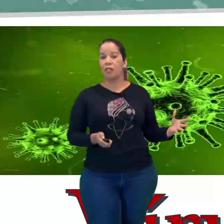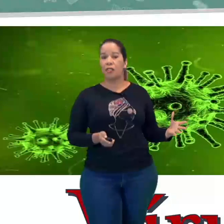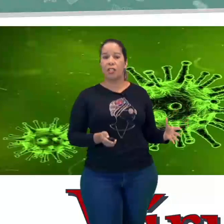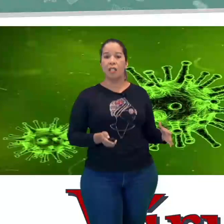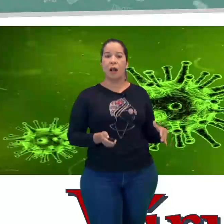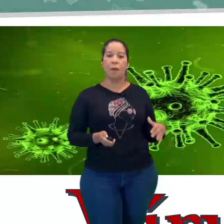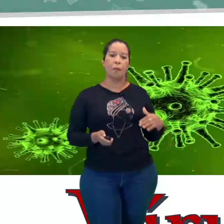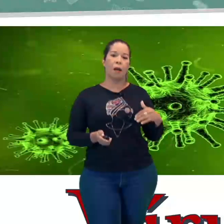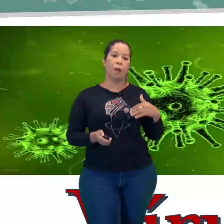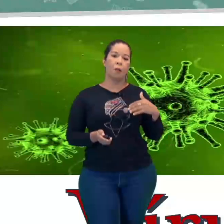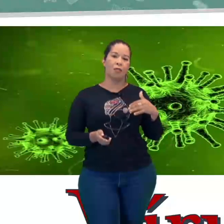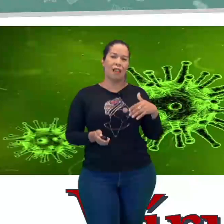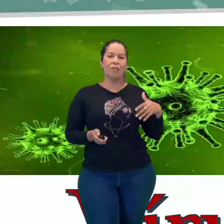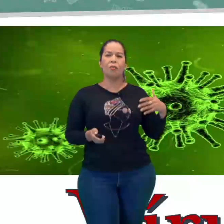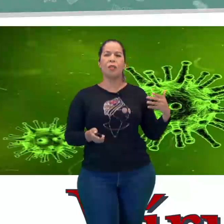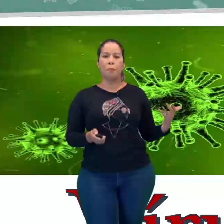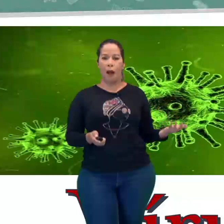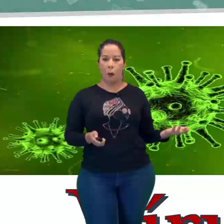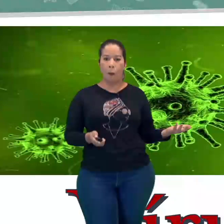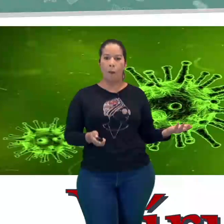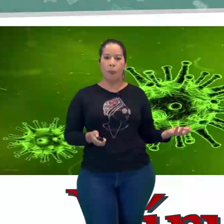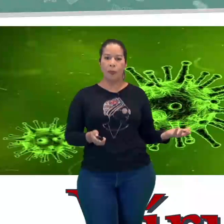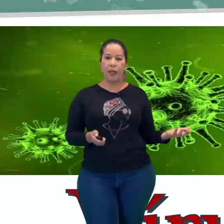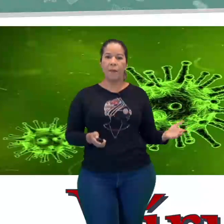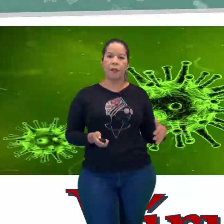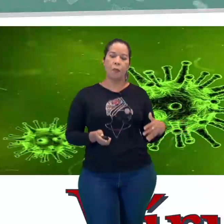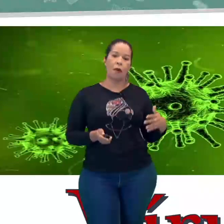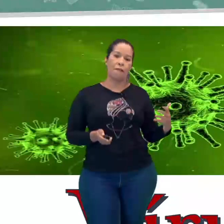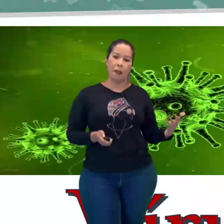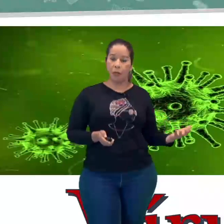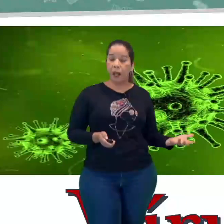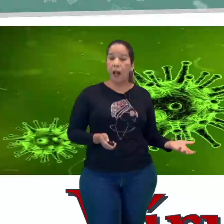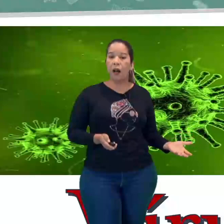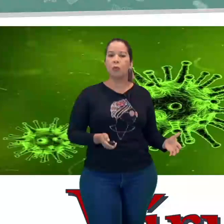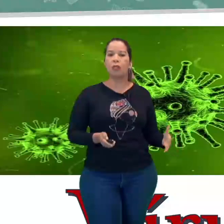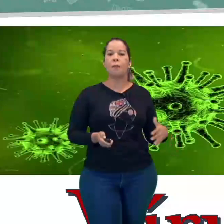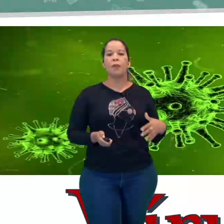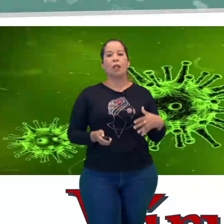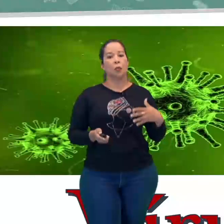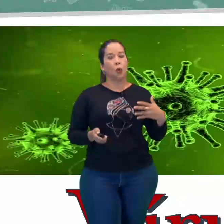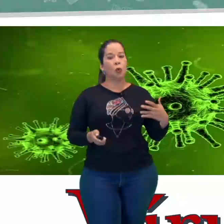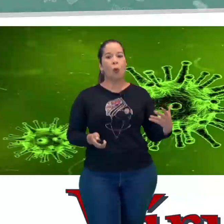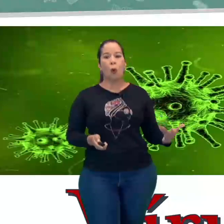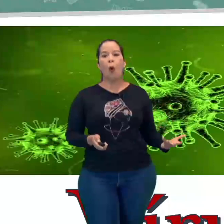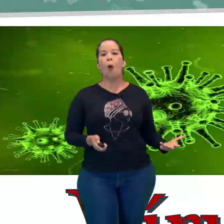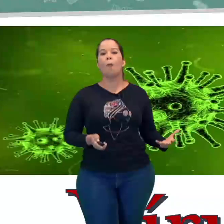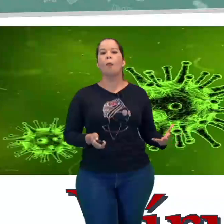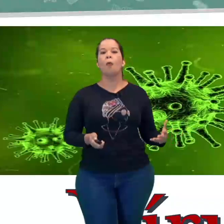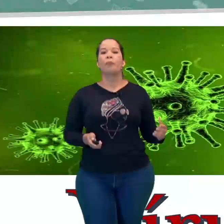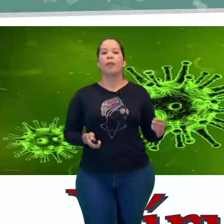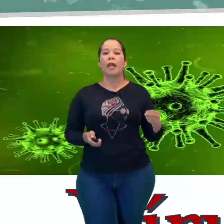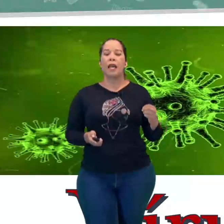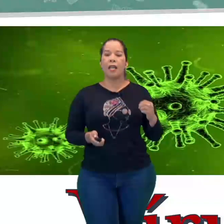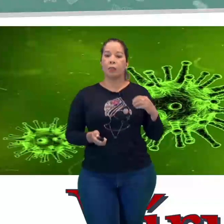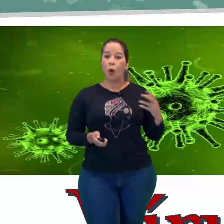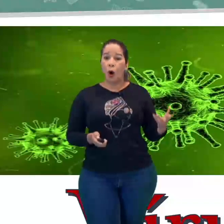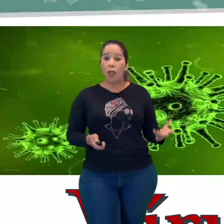aí você tinha um estágio gripal, né? Uma febre alta, dor no